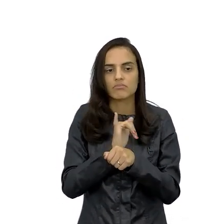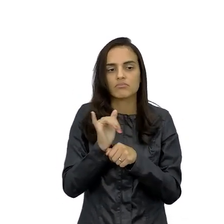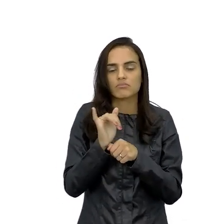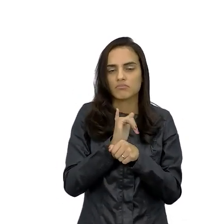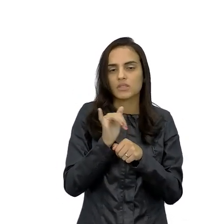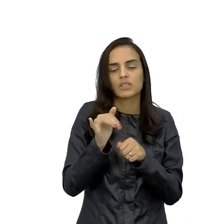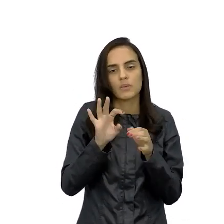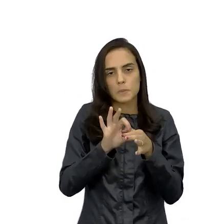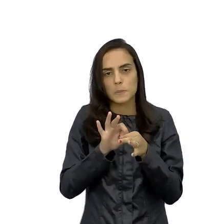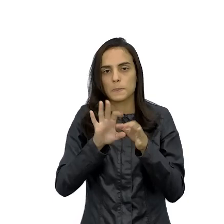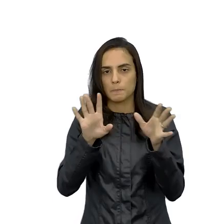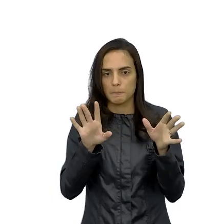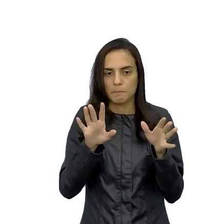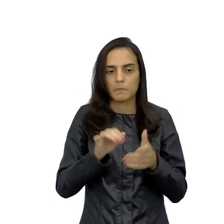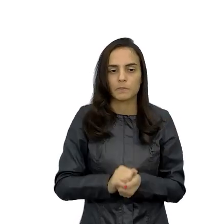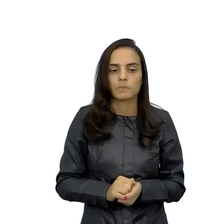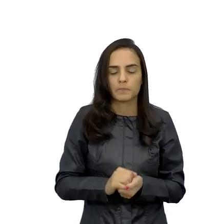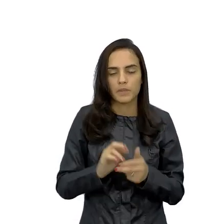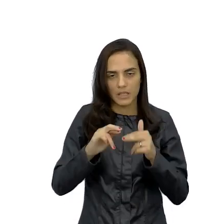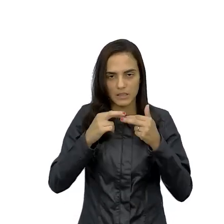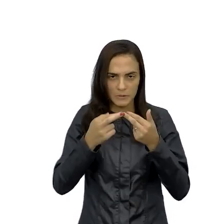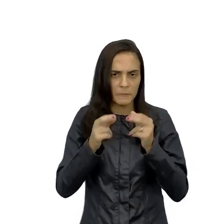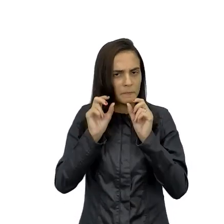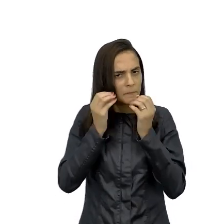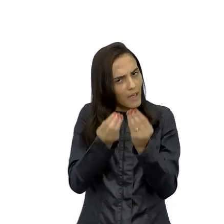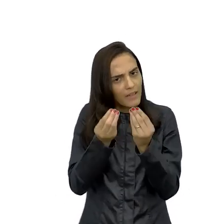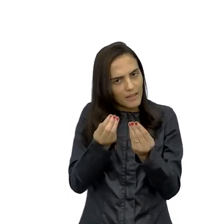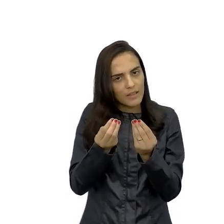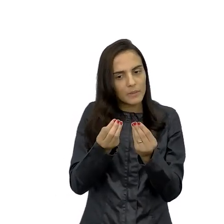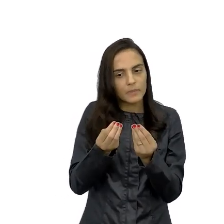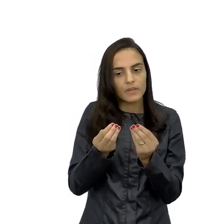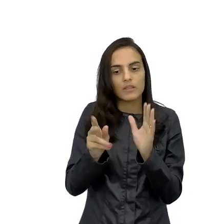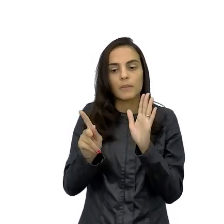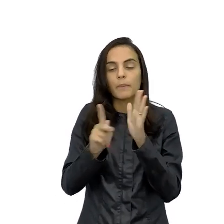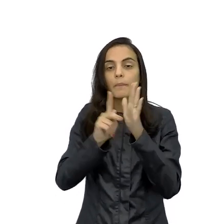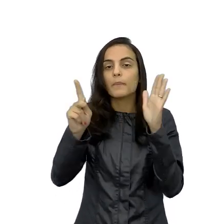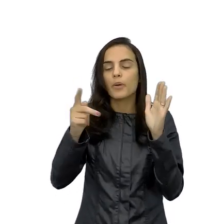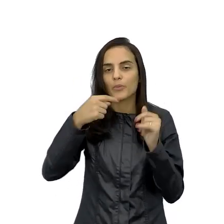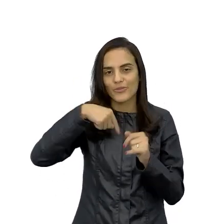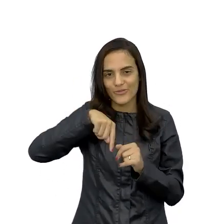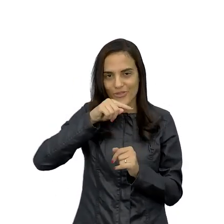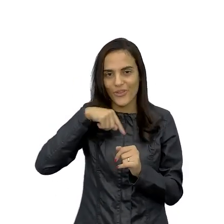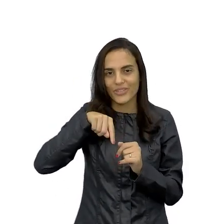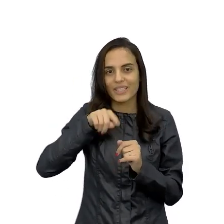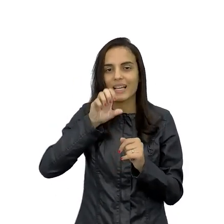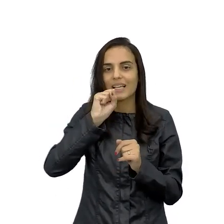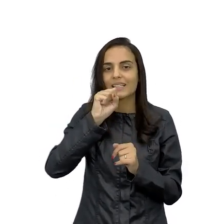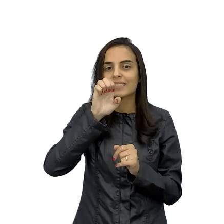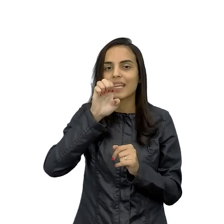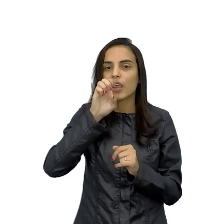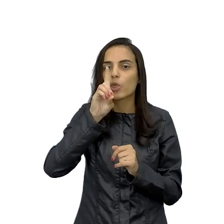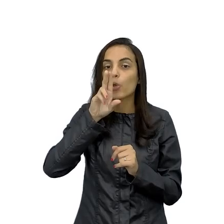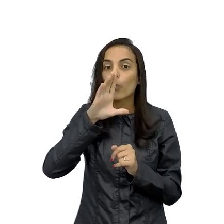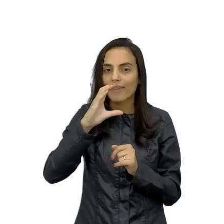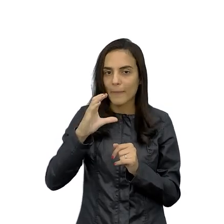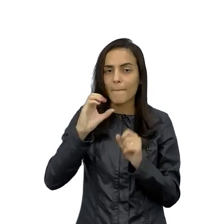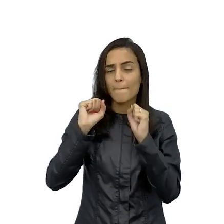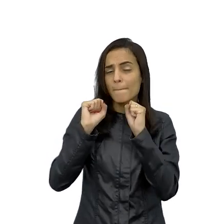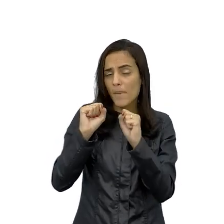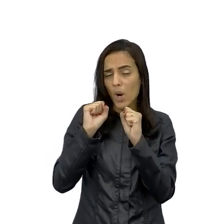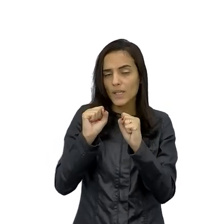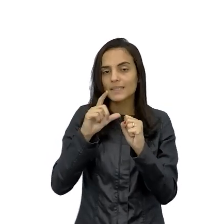sendo disponibilizados para a rede. Para quê? Para que a própria, no nosso caso, que a própria SEDUC possa